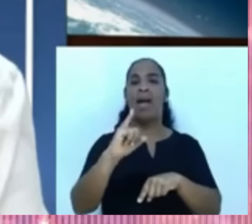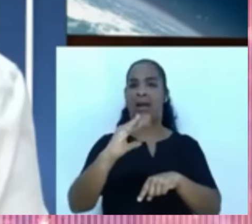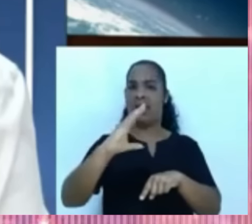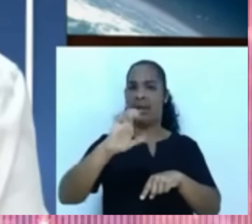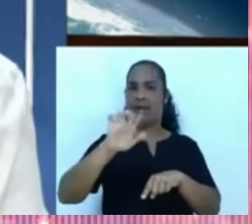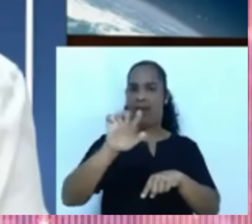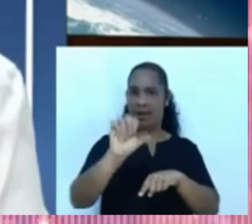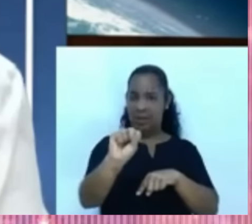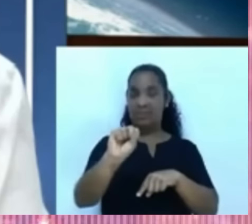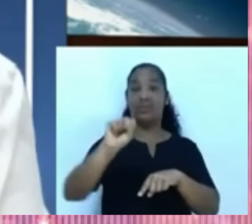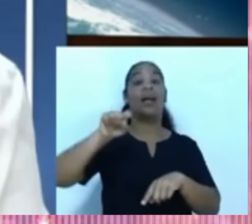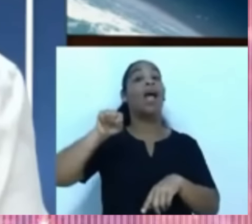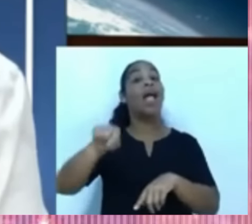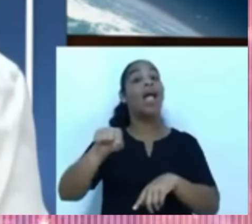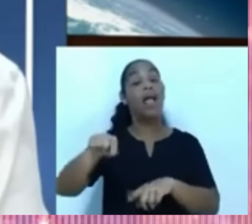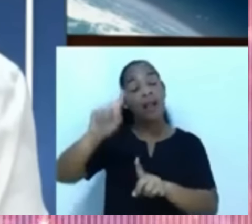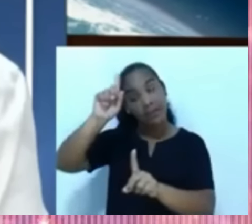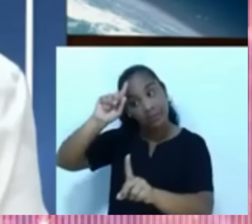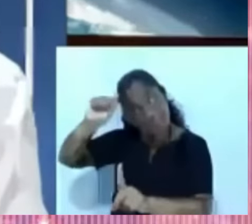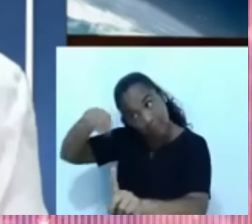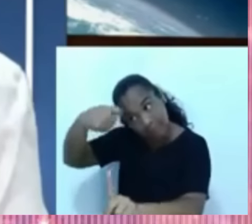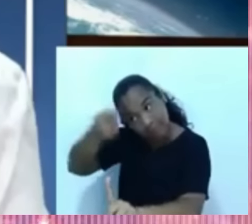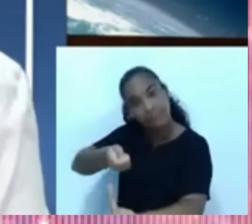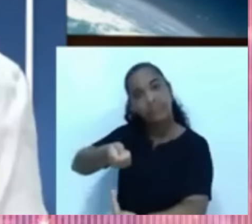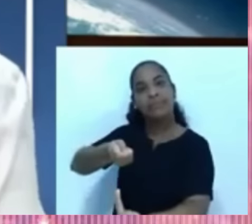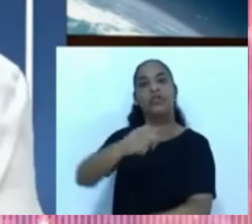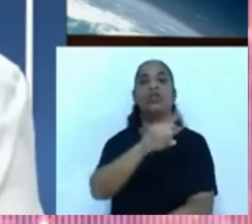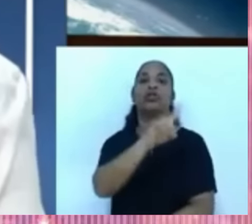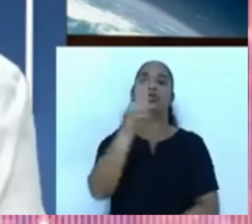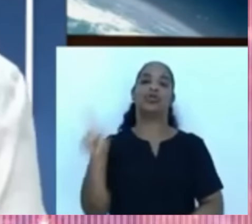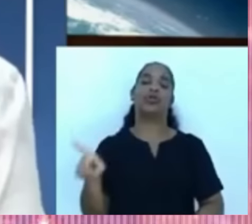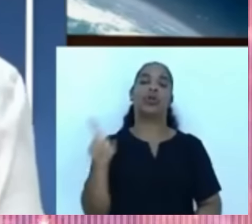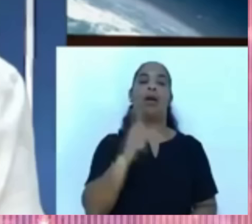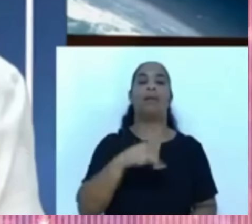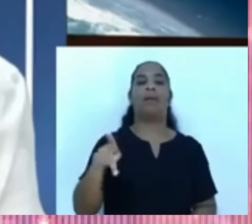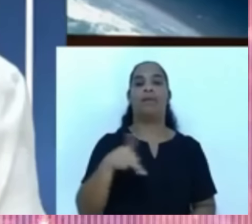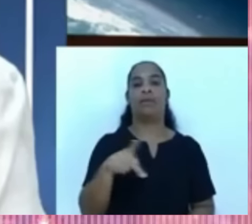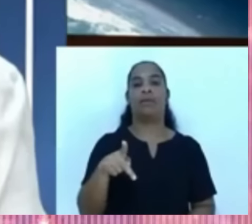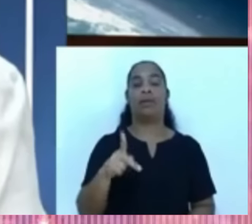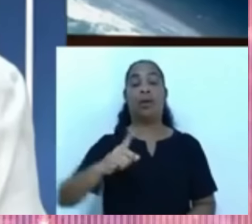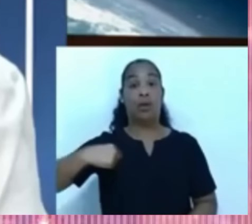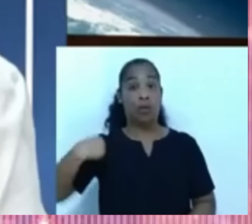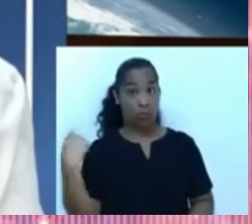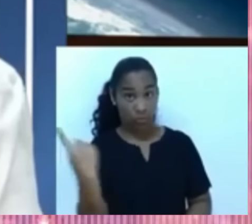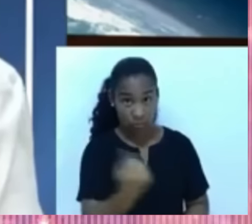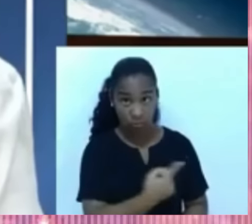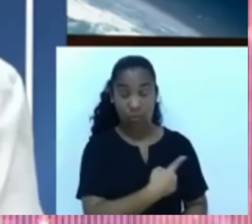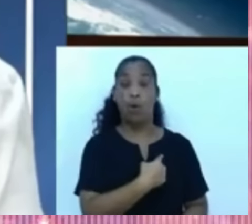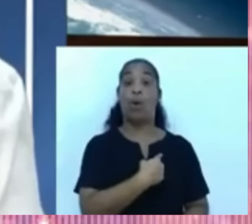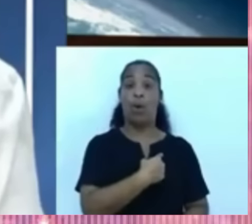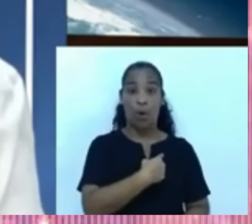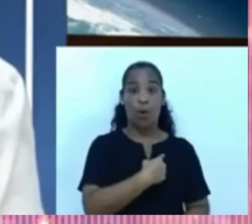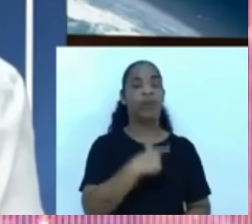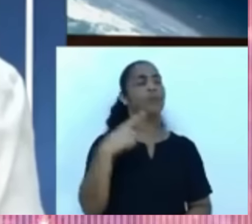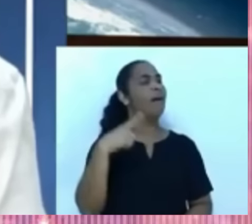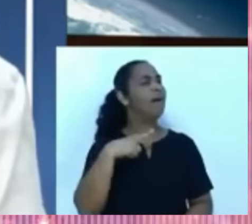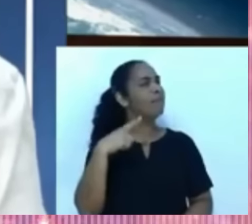celebrando o dia do professor todos nós trazemos no inconsciente